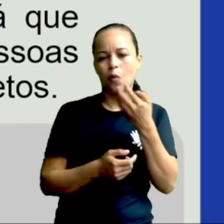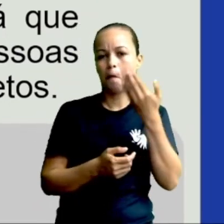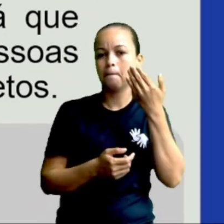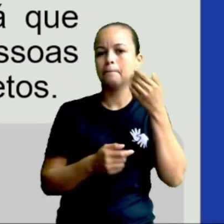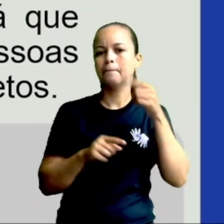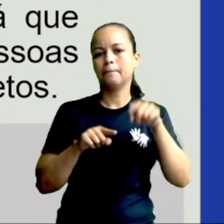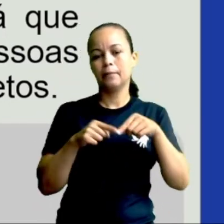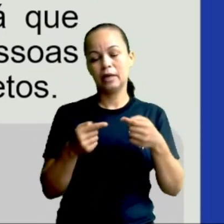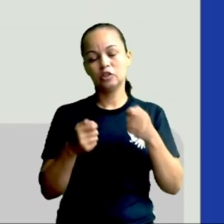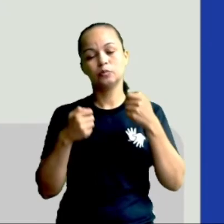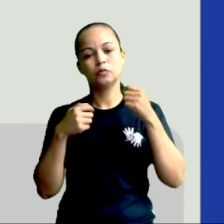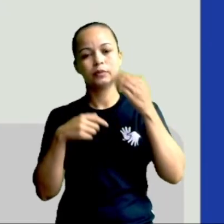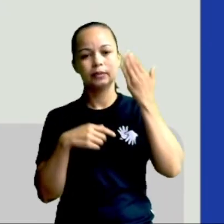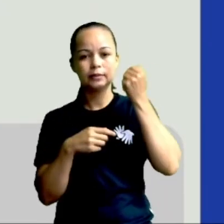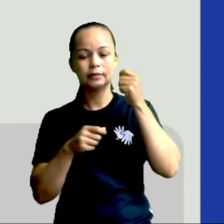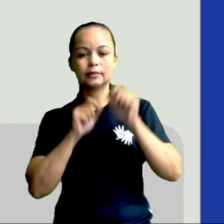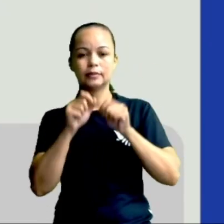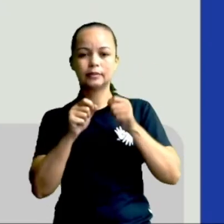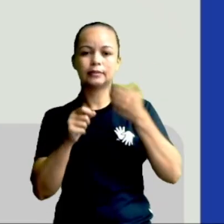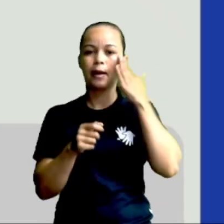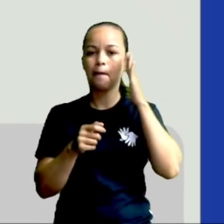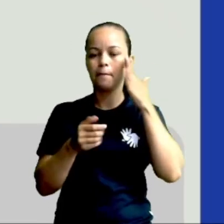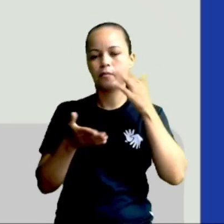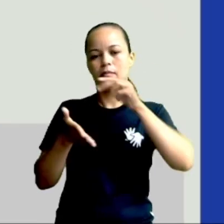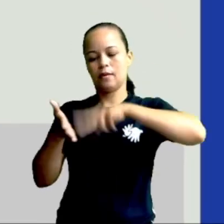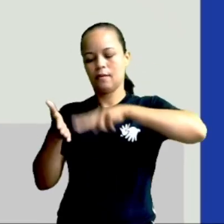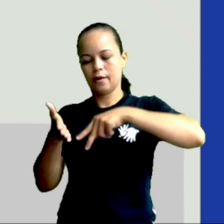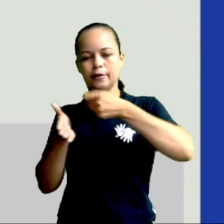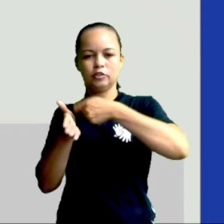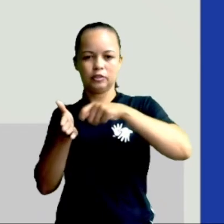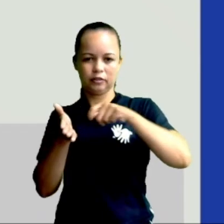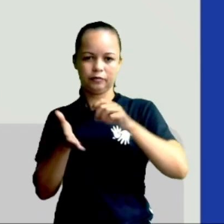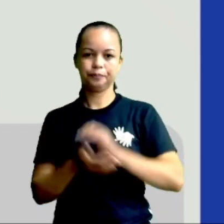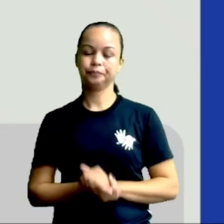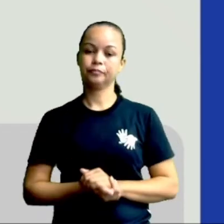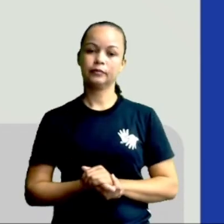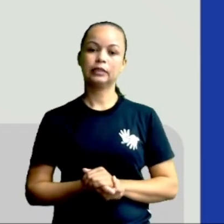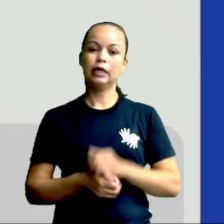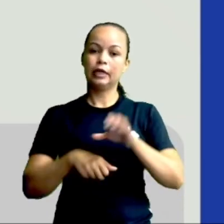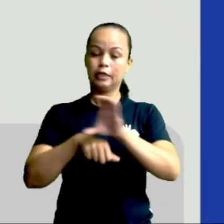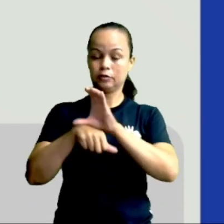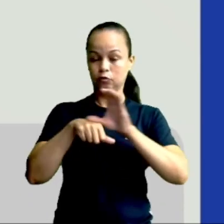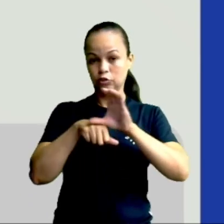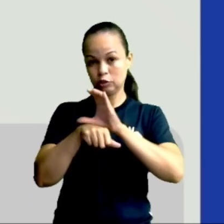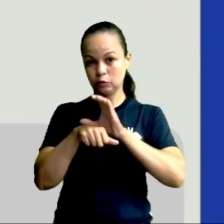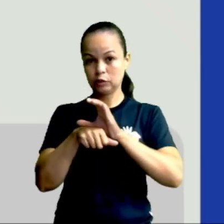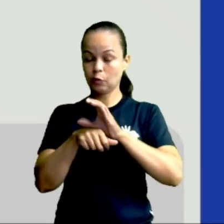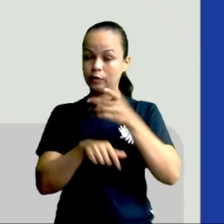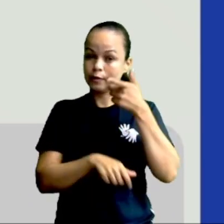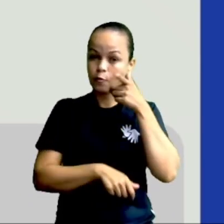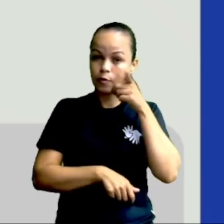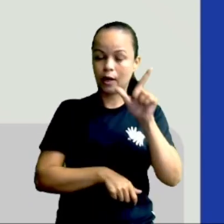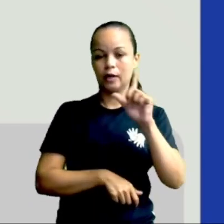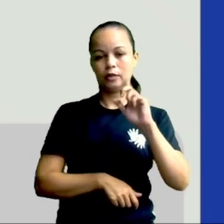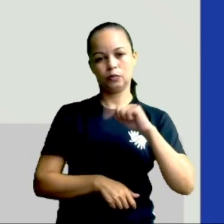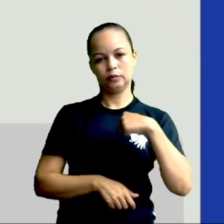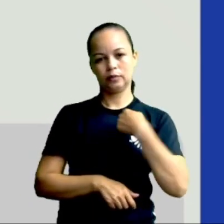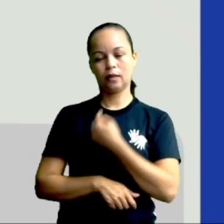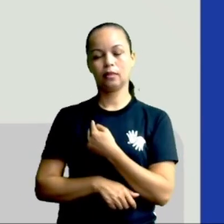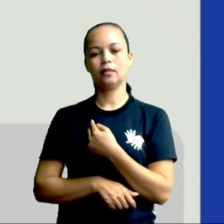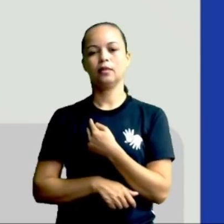e escrever, tá? E aí a Constituição, que é o grande ganho, gente, da